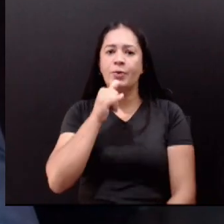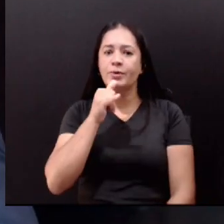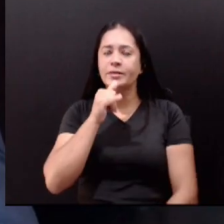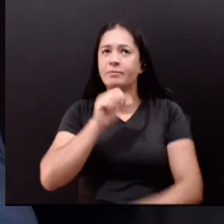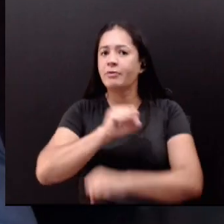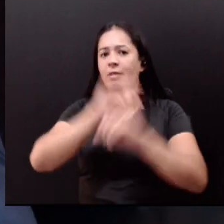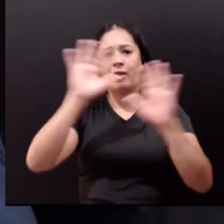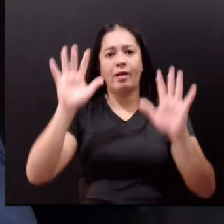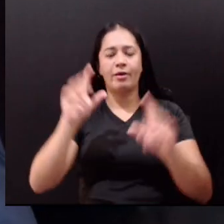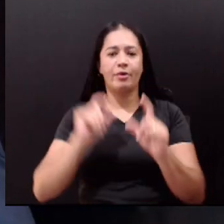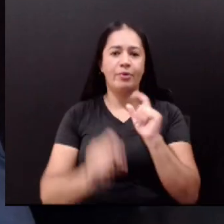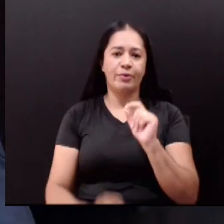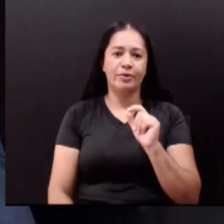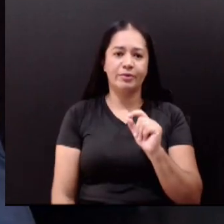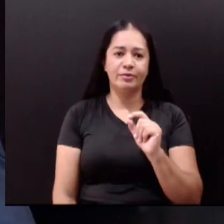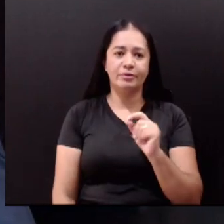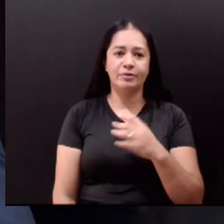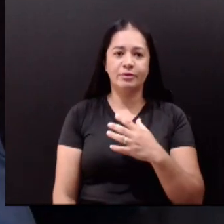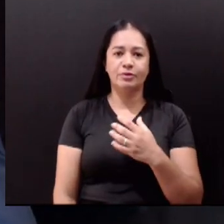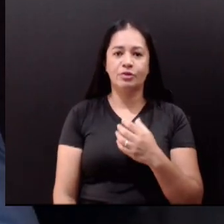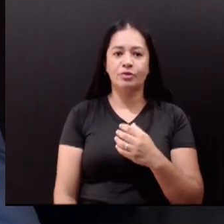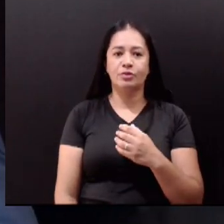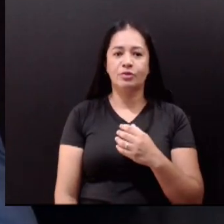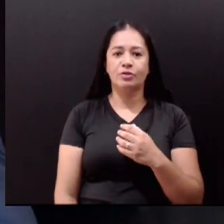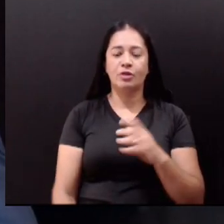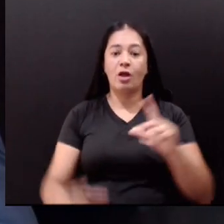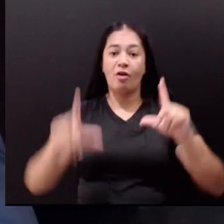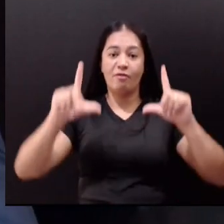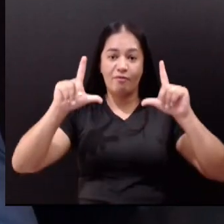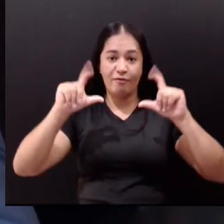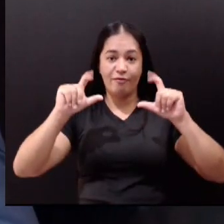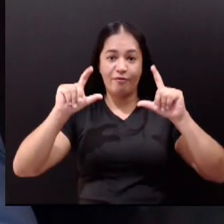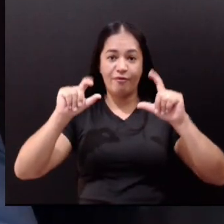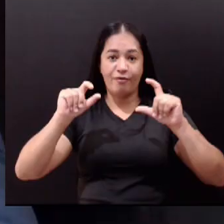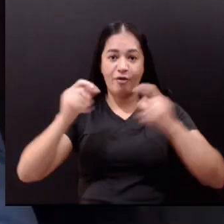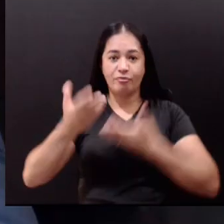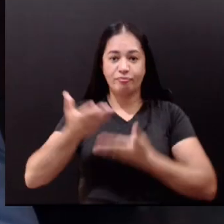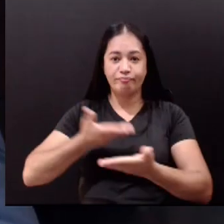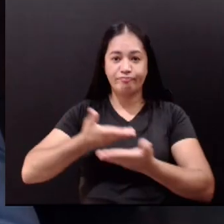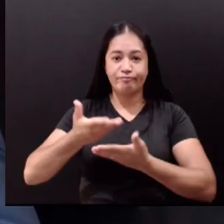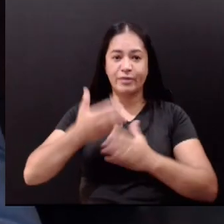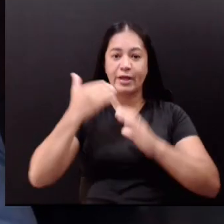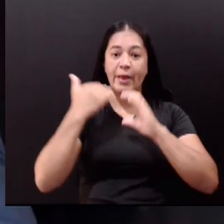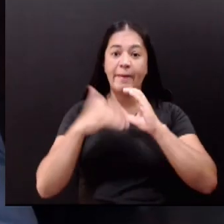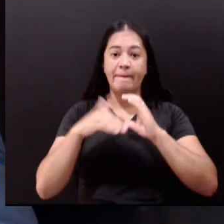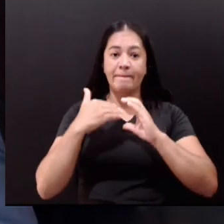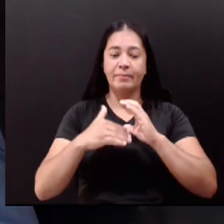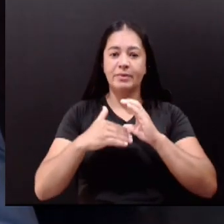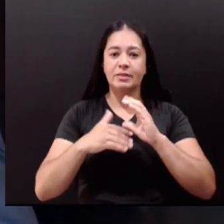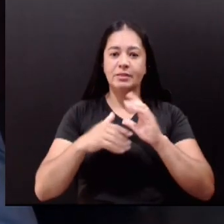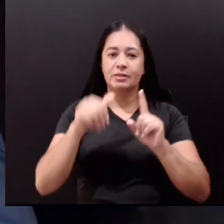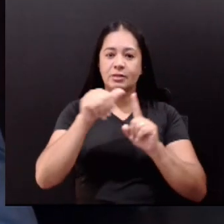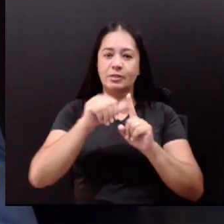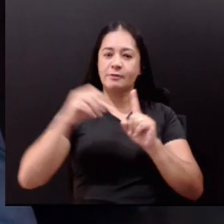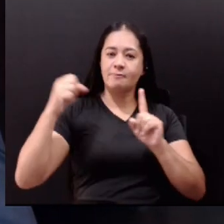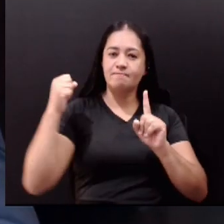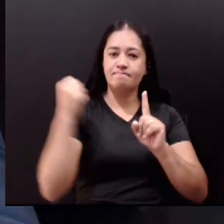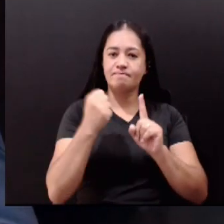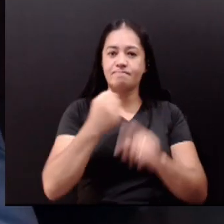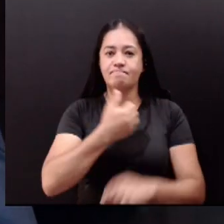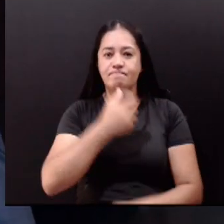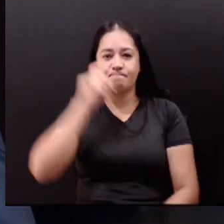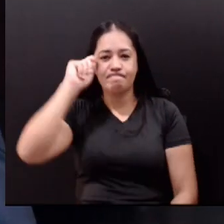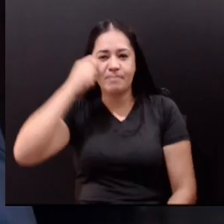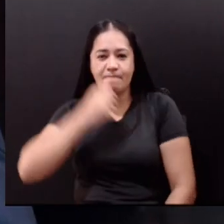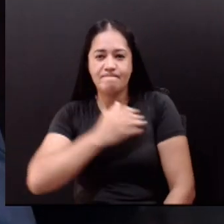é o compartilhamento de fotos e mensagens misóginas, mensagens racistas, mensagens,